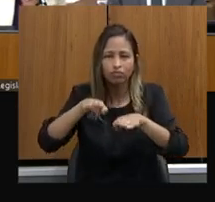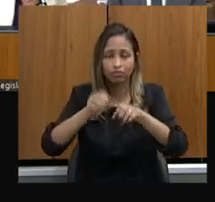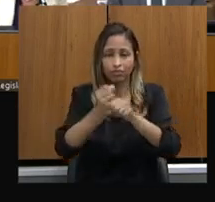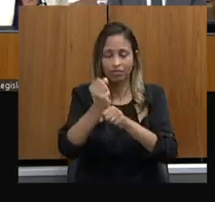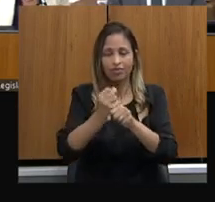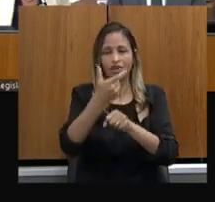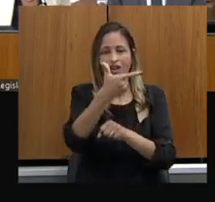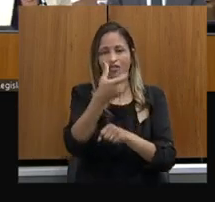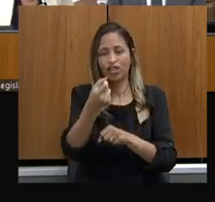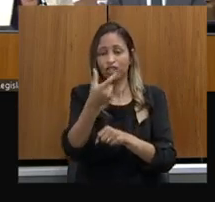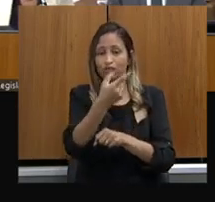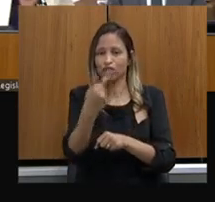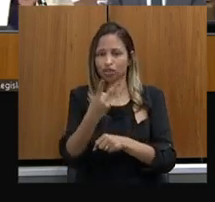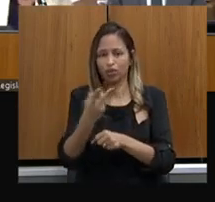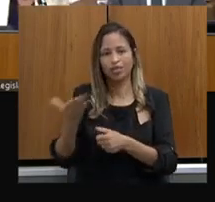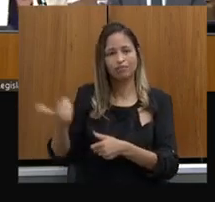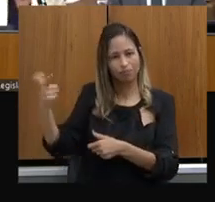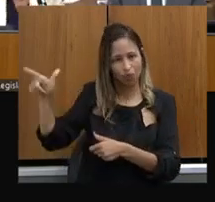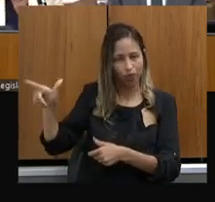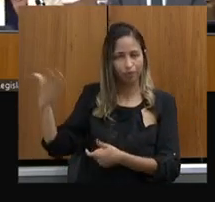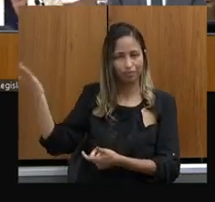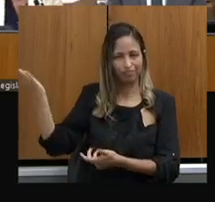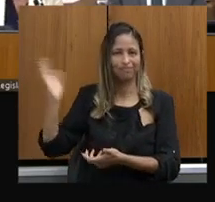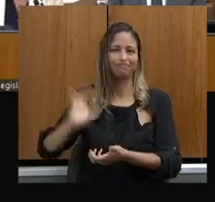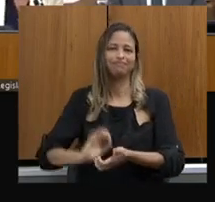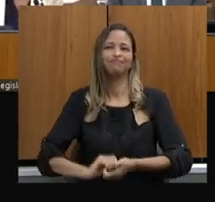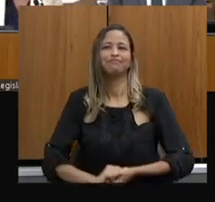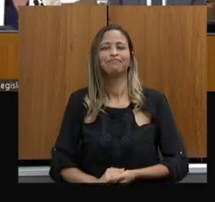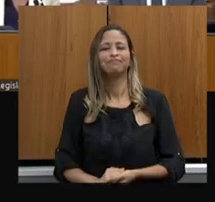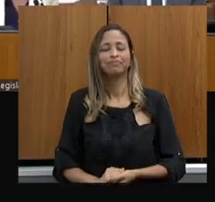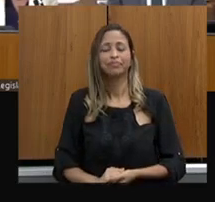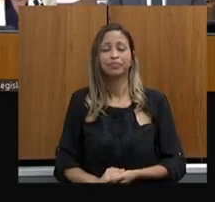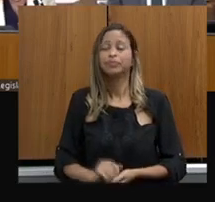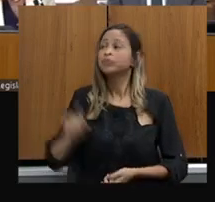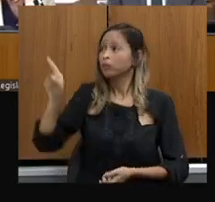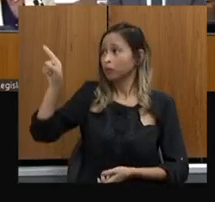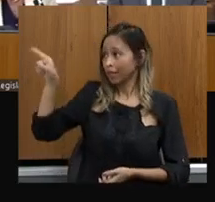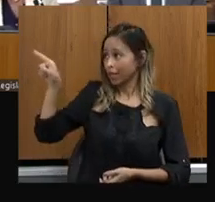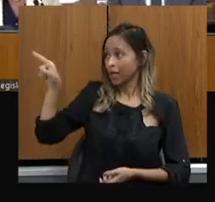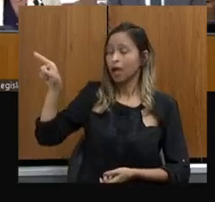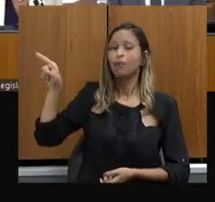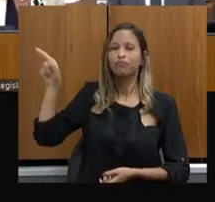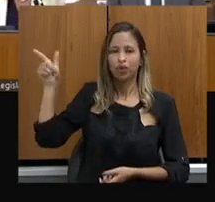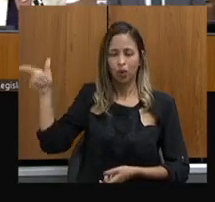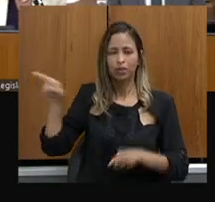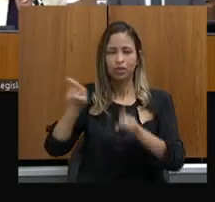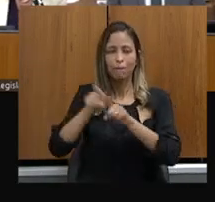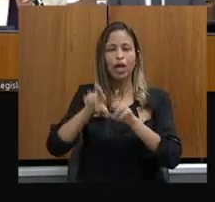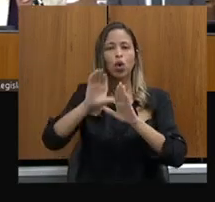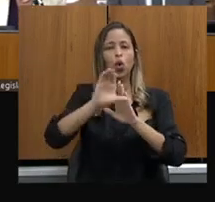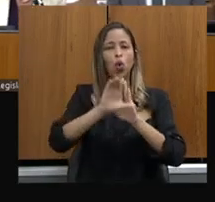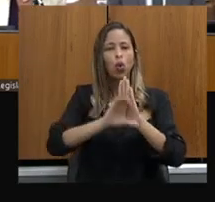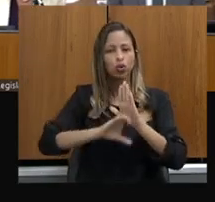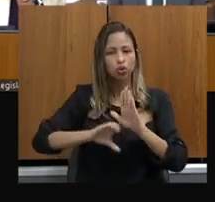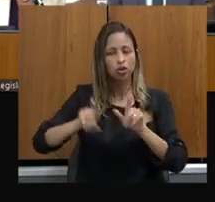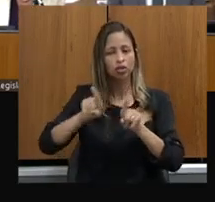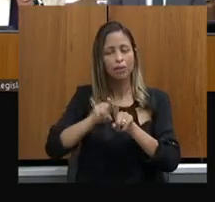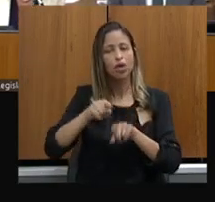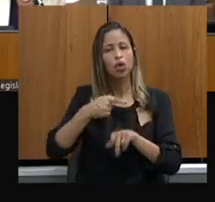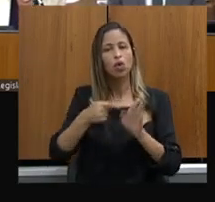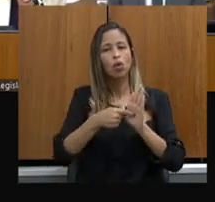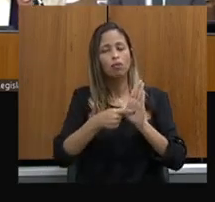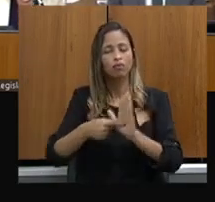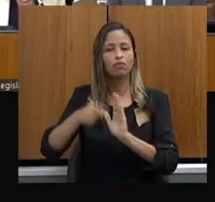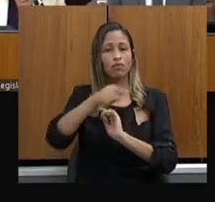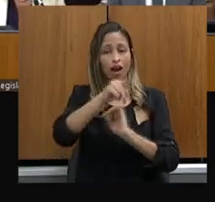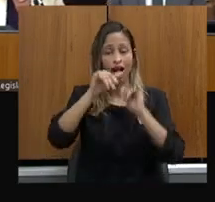nesse ano de 2022 pode passar por favor em relação aos mínimos constitucionais eu gostaria de ressaltar